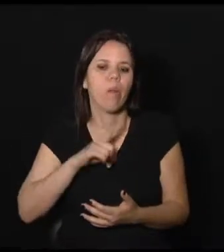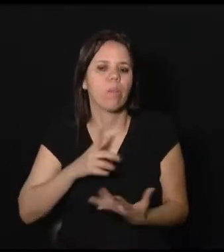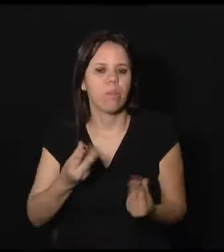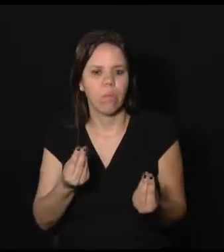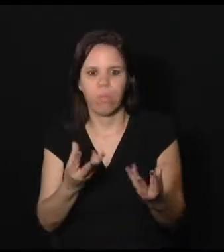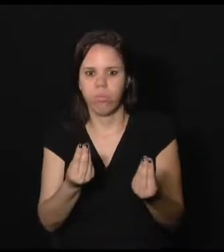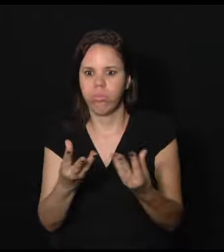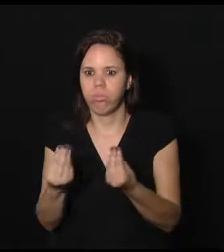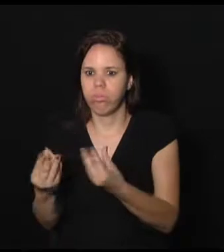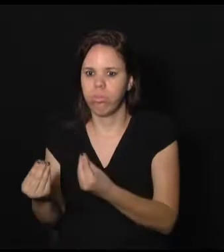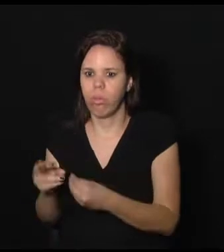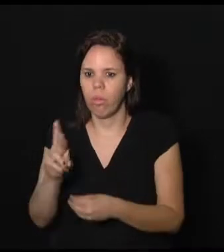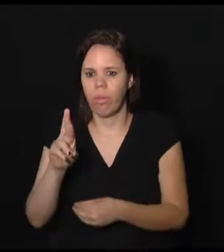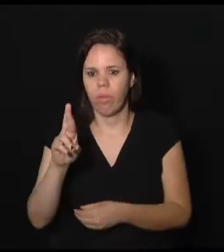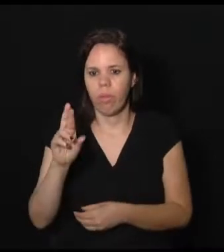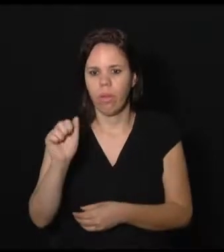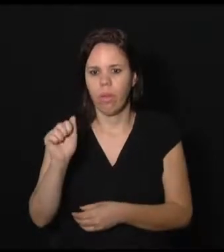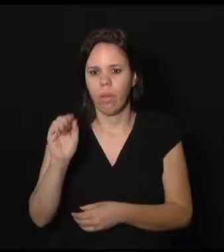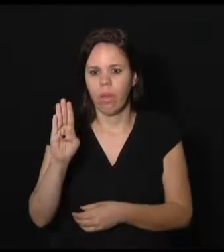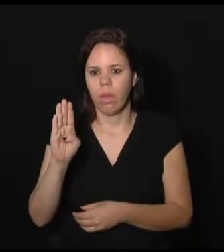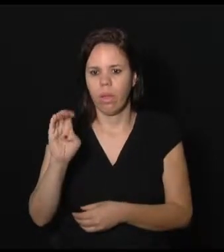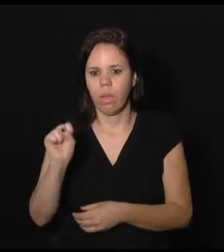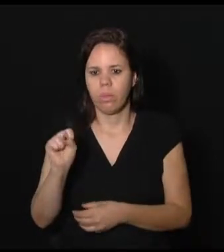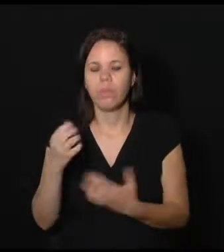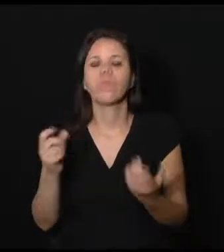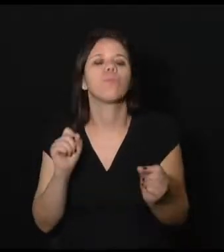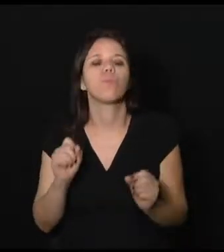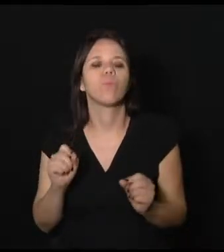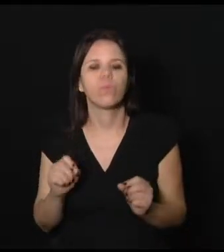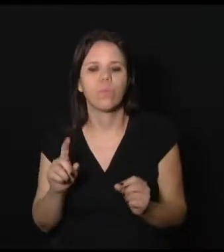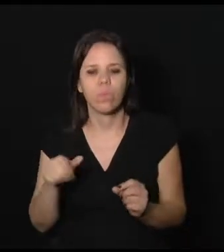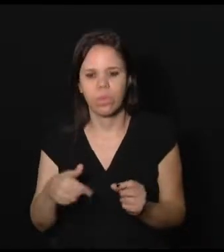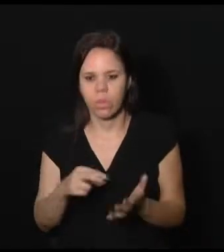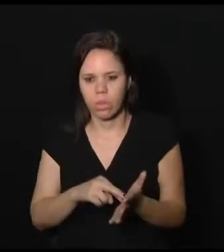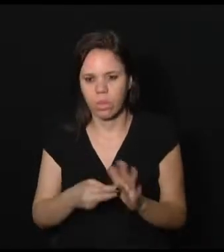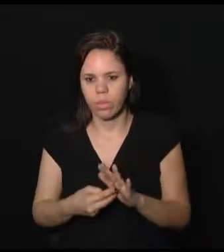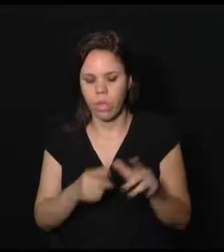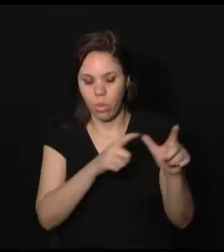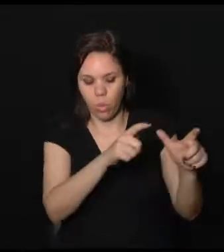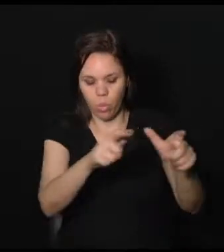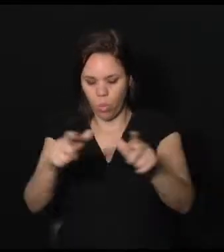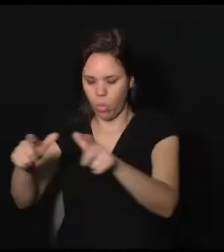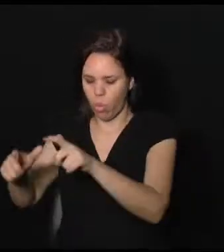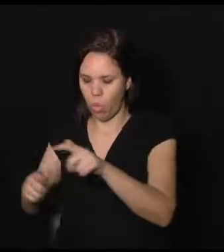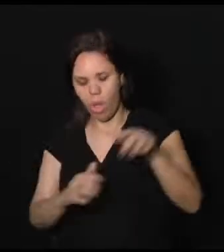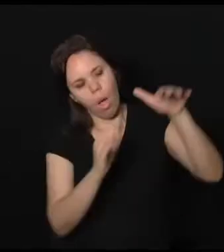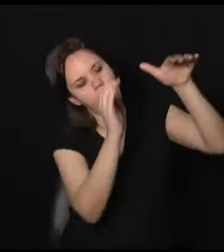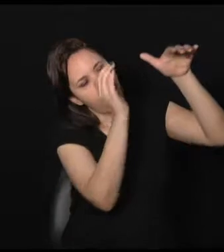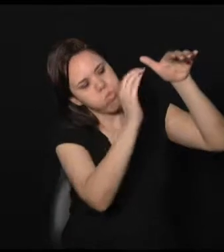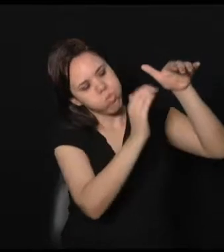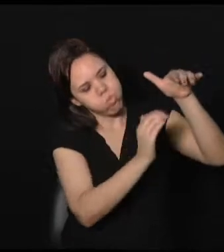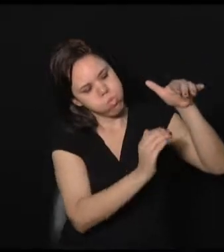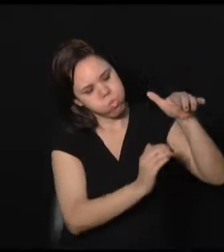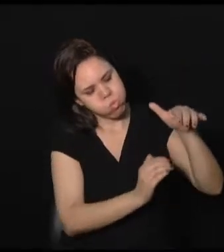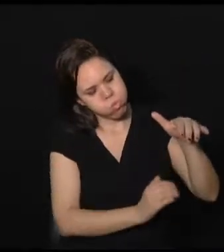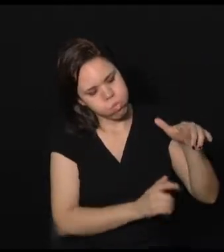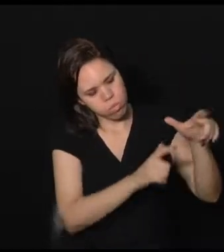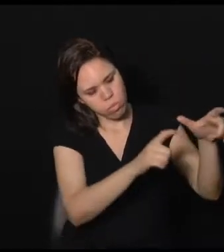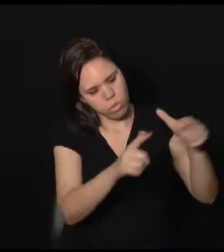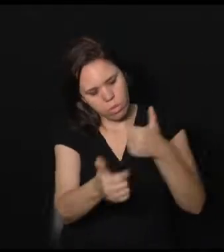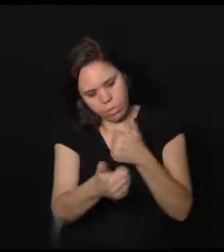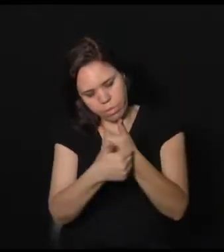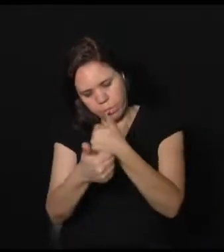figuras chamadas hubs, né? Então, ou seja, são armazéns que ficam estabelecidos em regiões